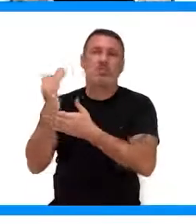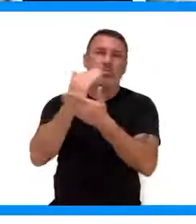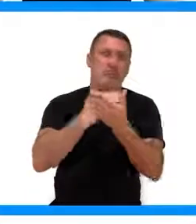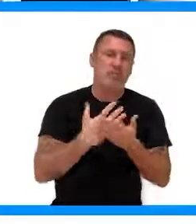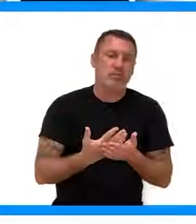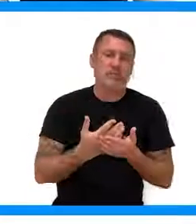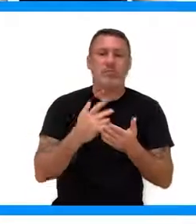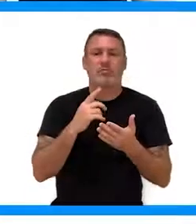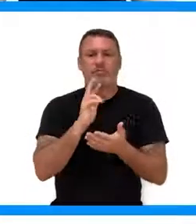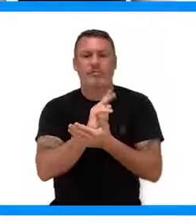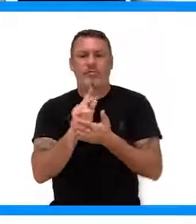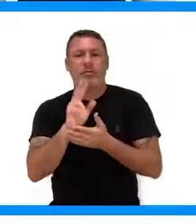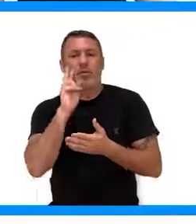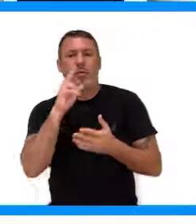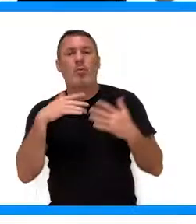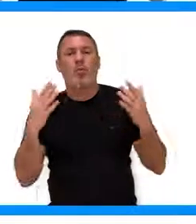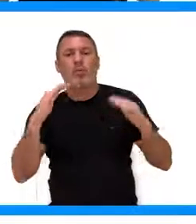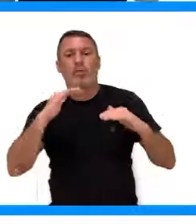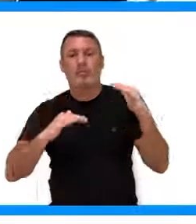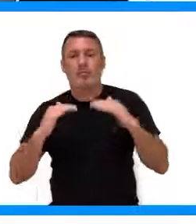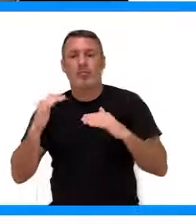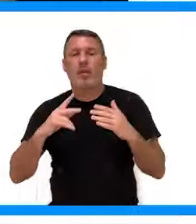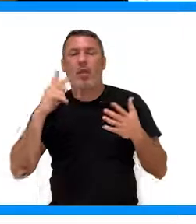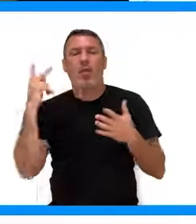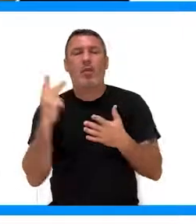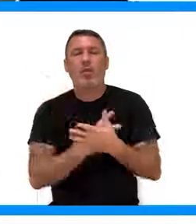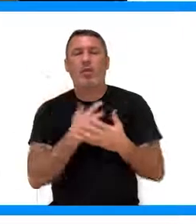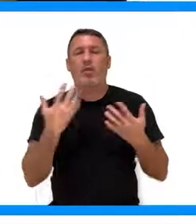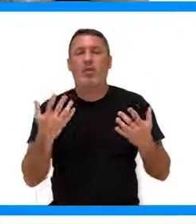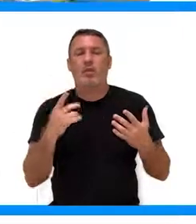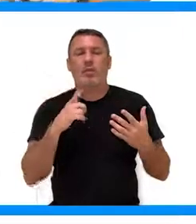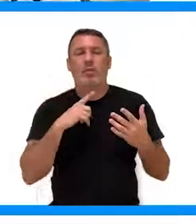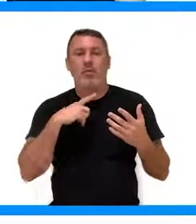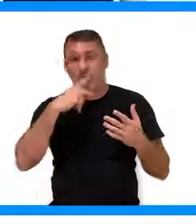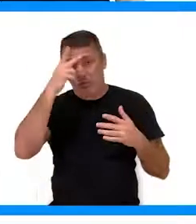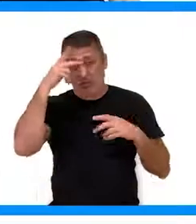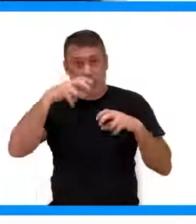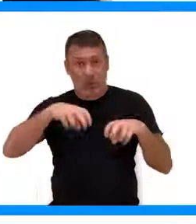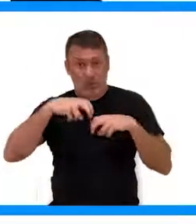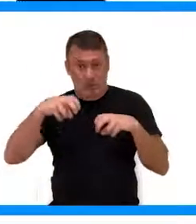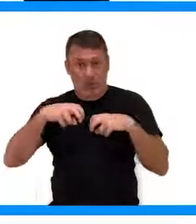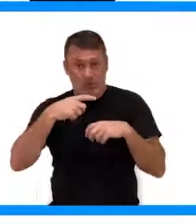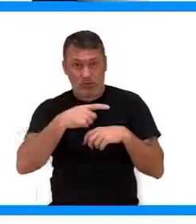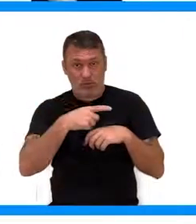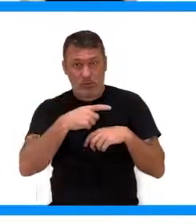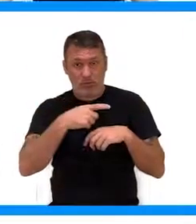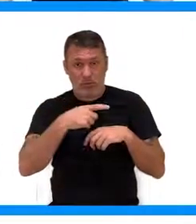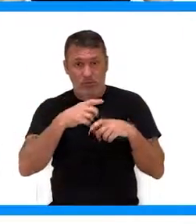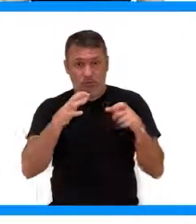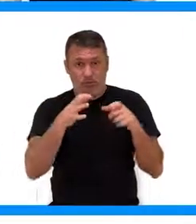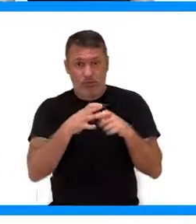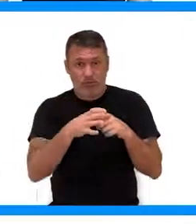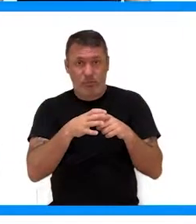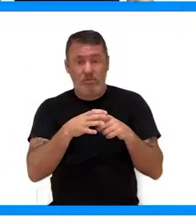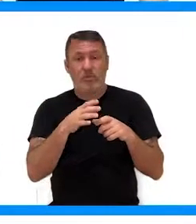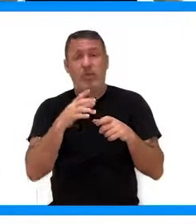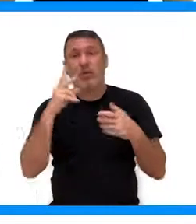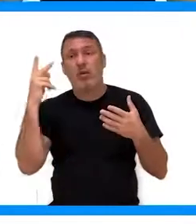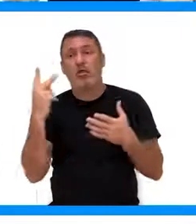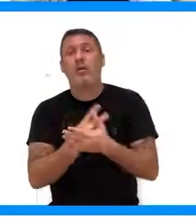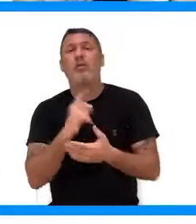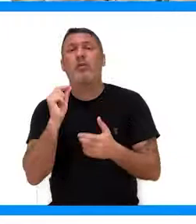de capitalização. Gente, qual é a consequência para o pequeno produtor